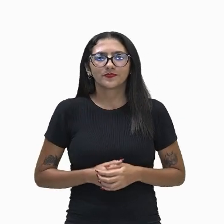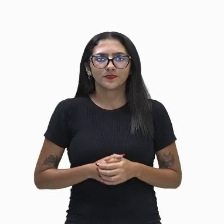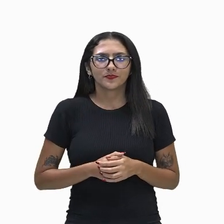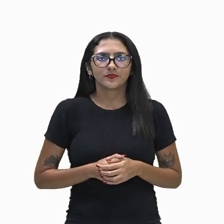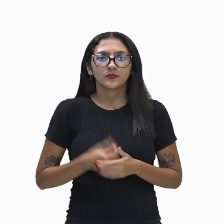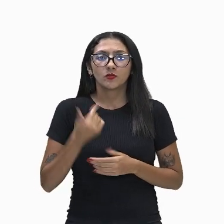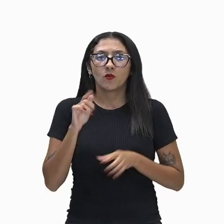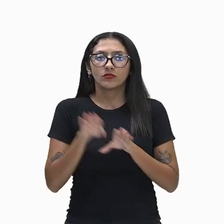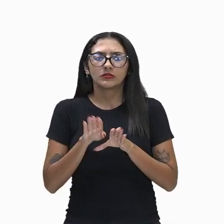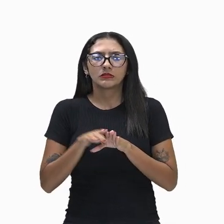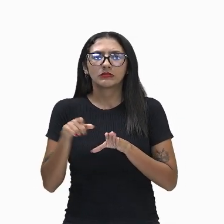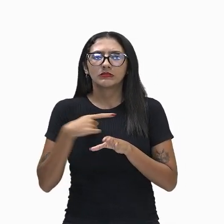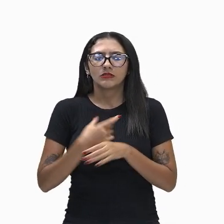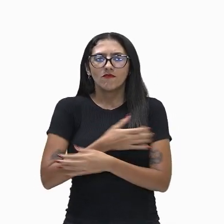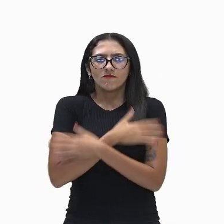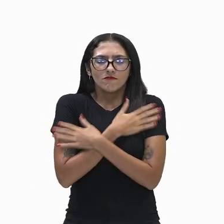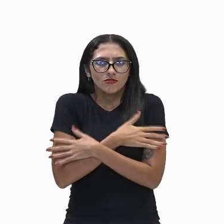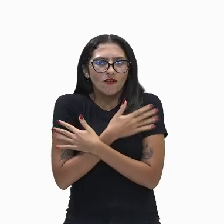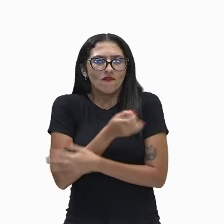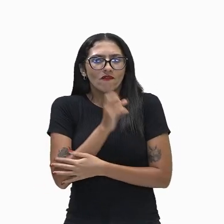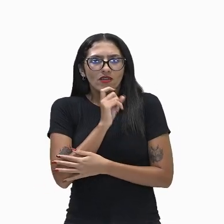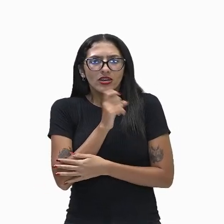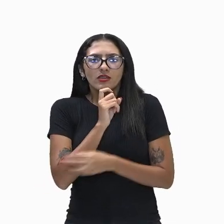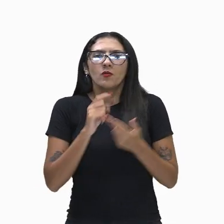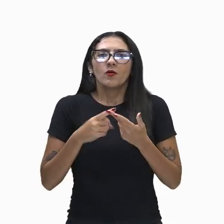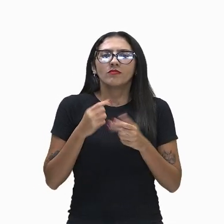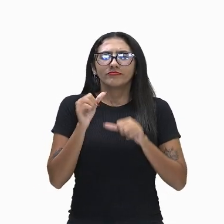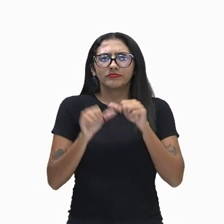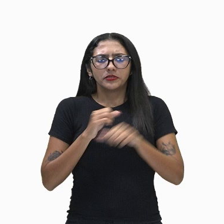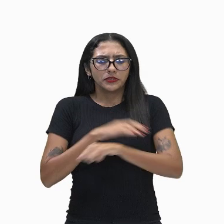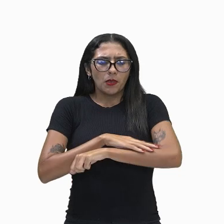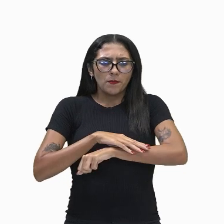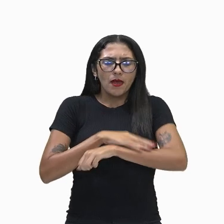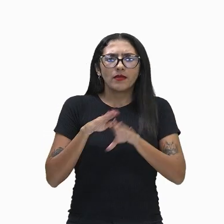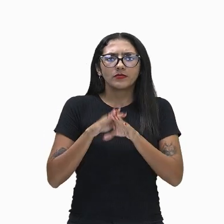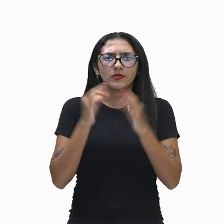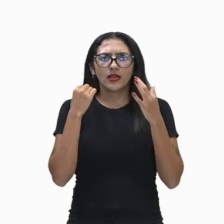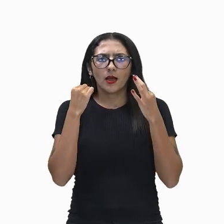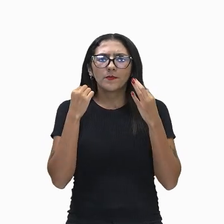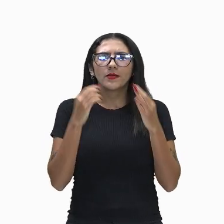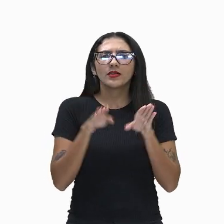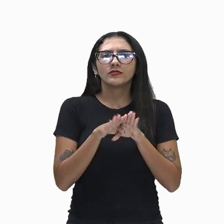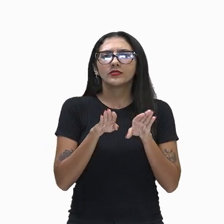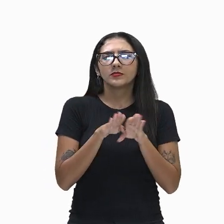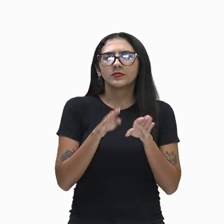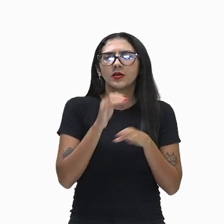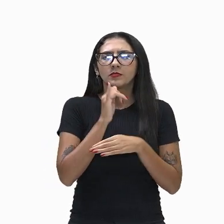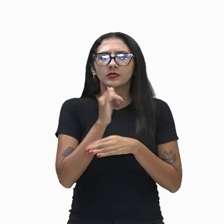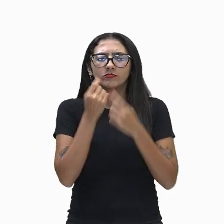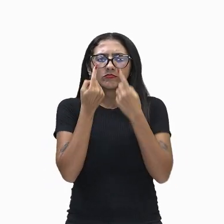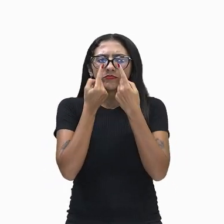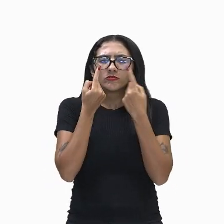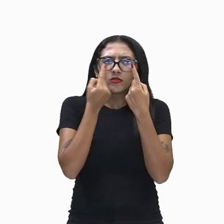situação, intolerância ao frio, alterações na pele e nos cabelos, edema matinal ao redor dos